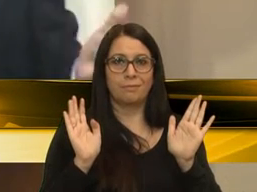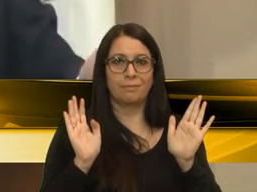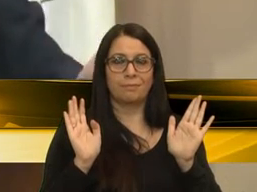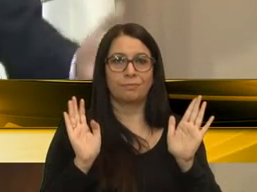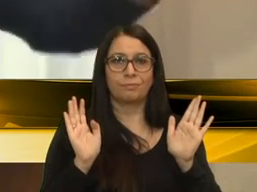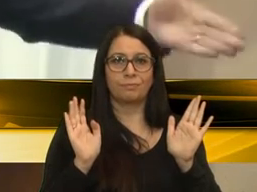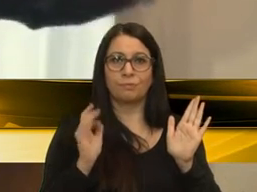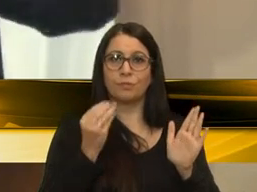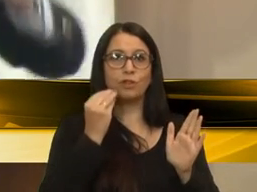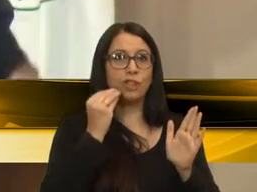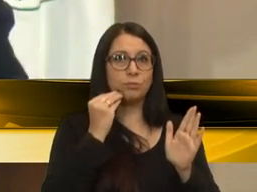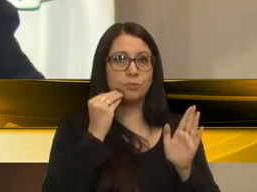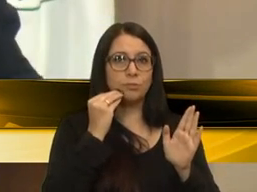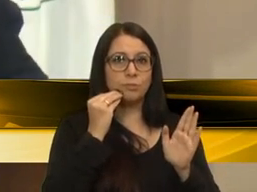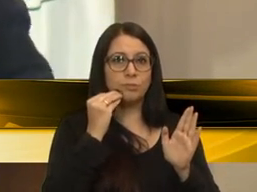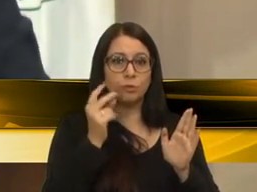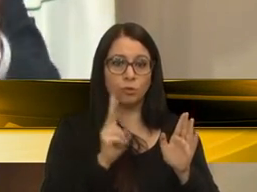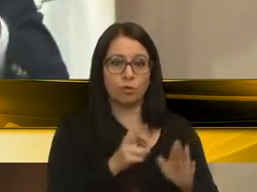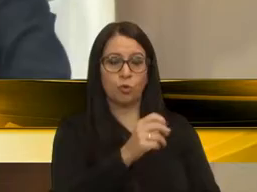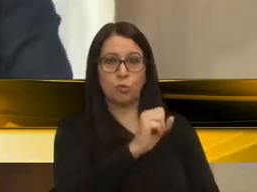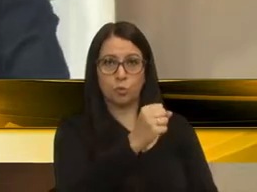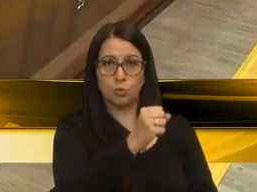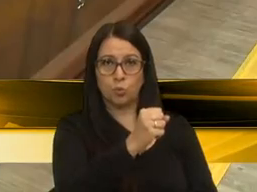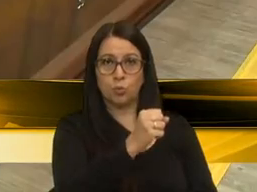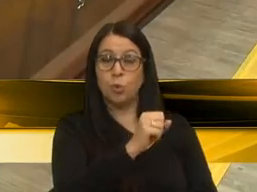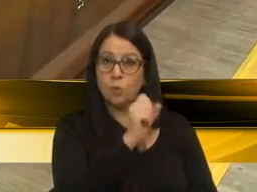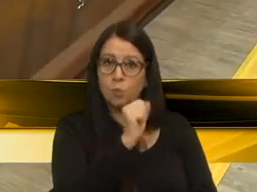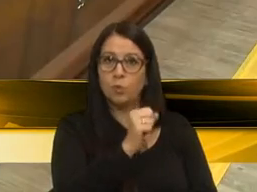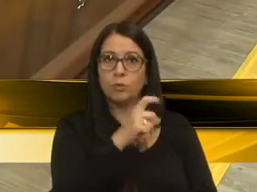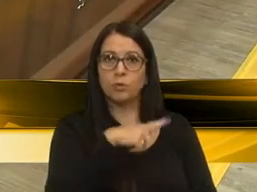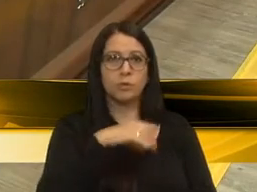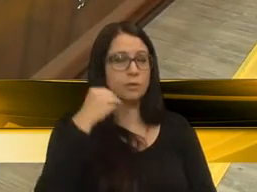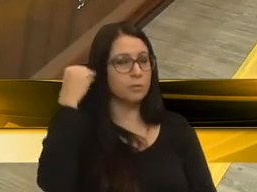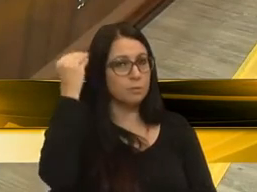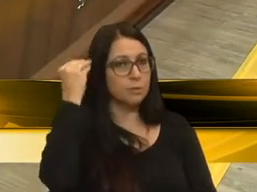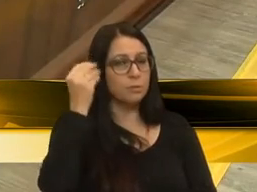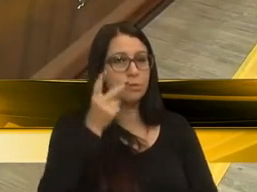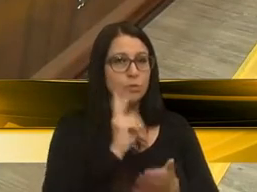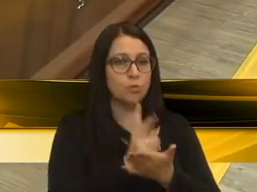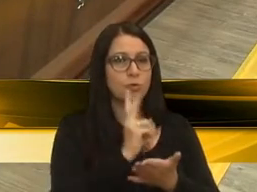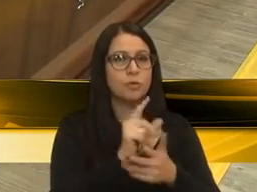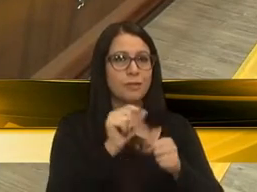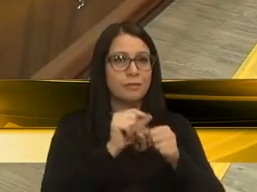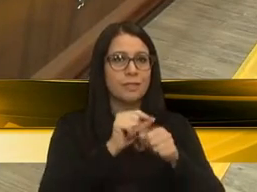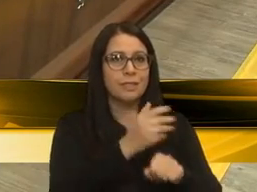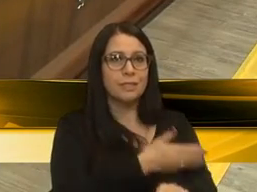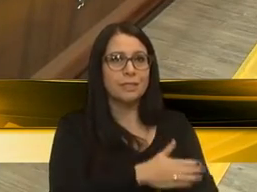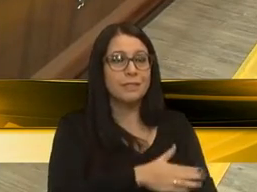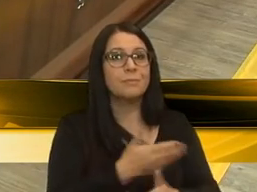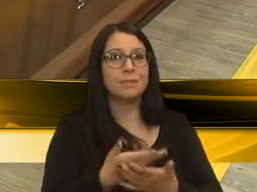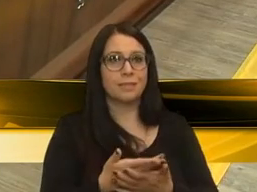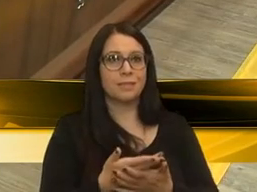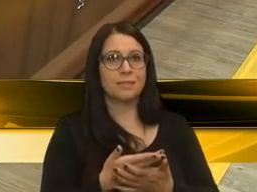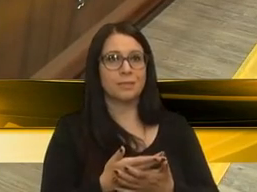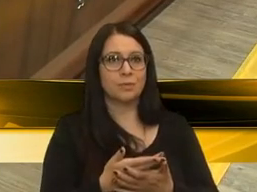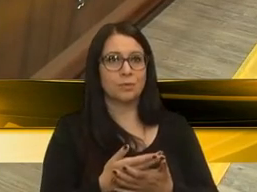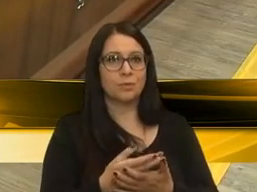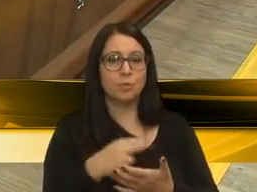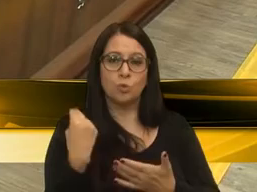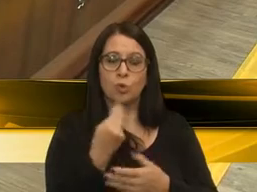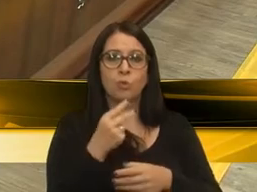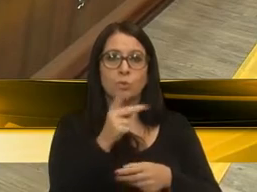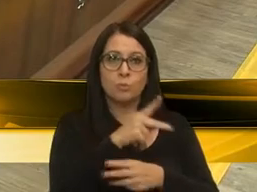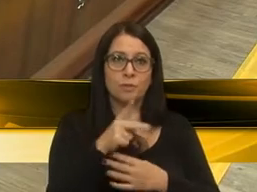É óbvio, você mantém os 8 e esses 8 que têm expertise continuem fazendo o treinamento com os nossos